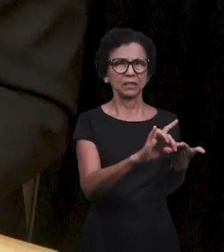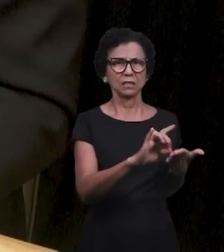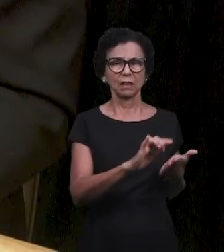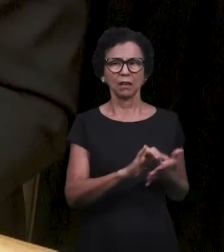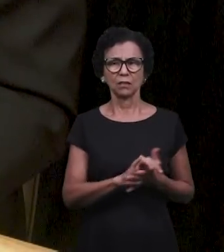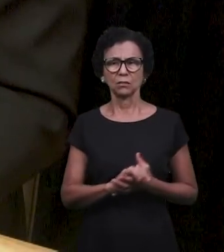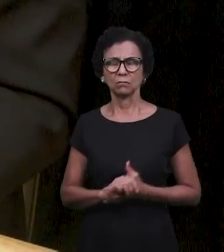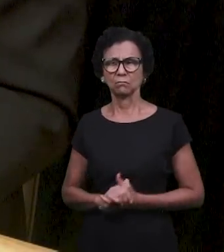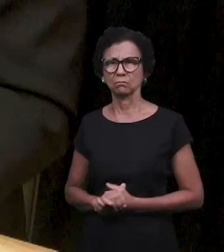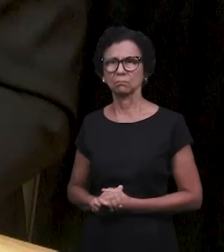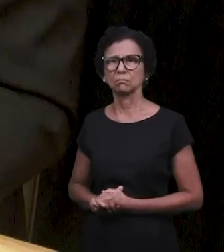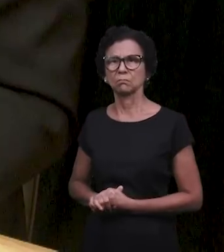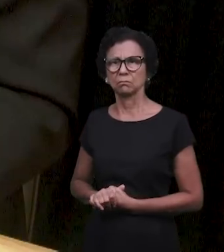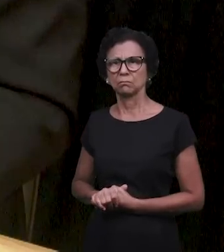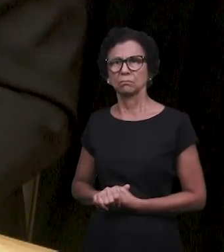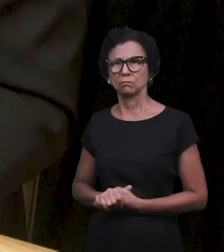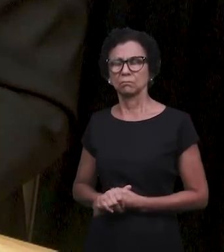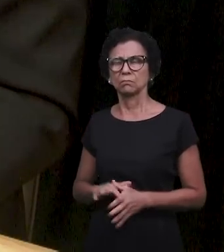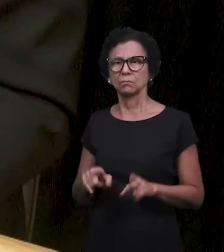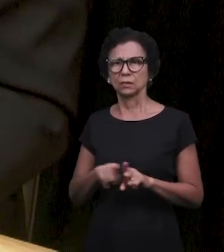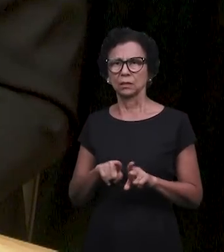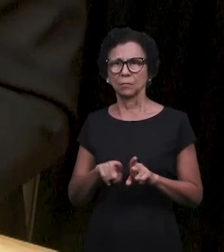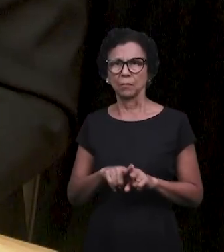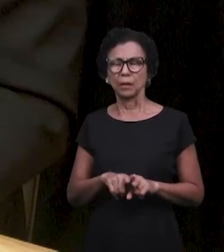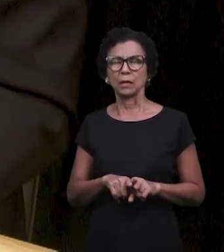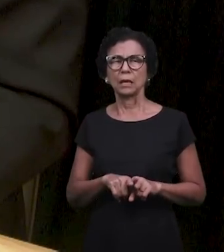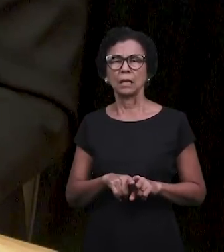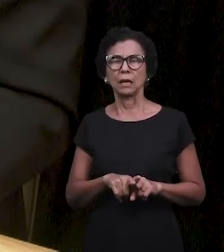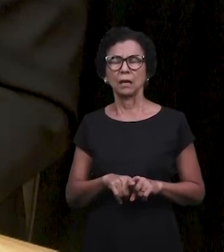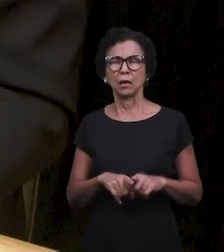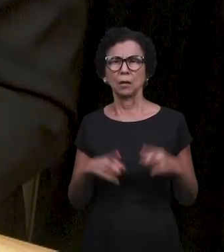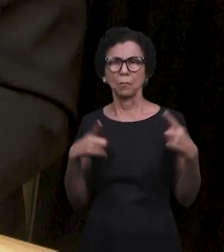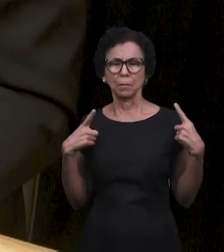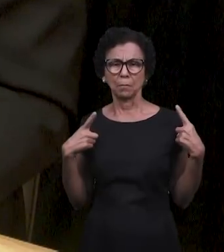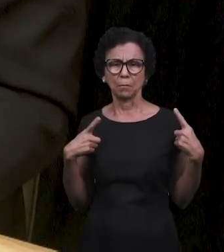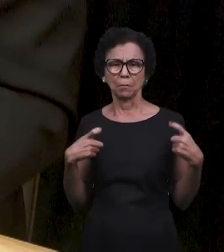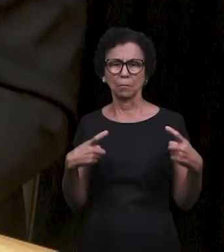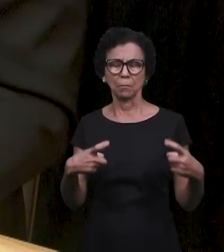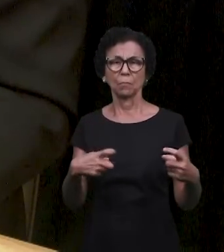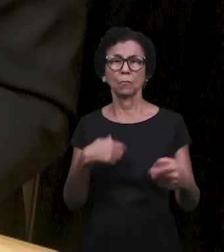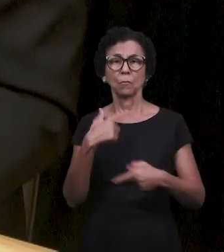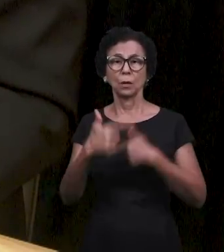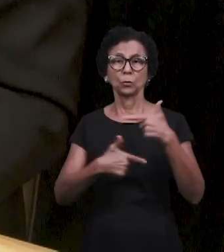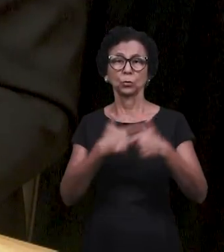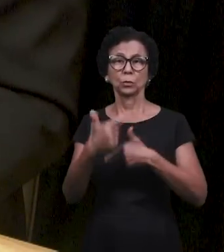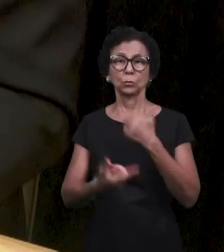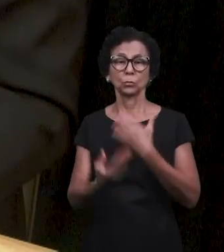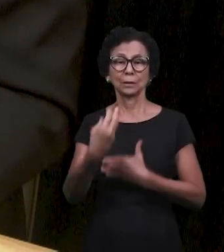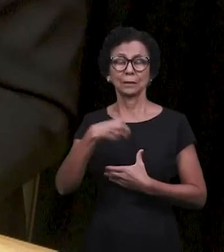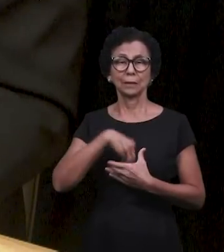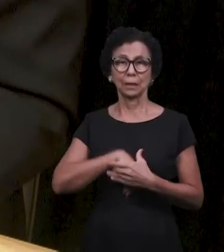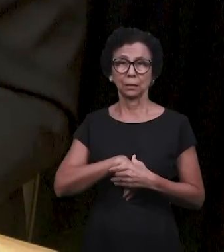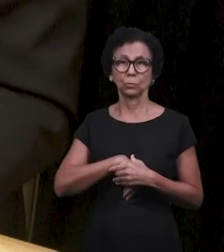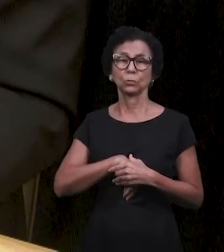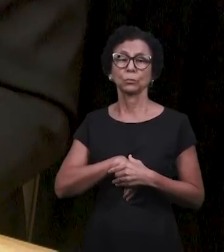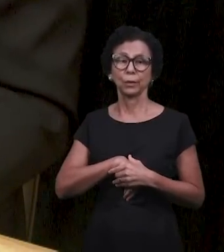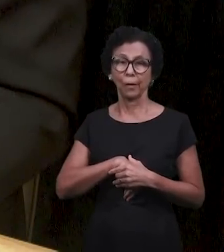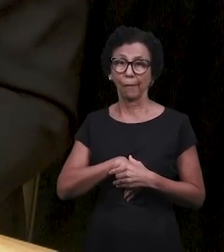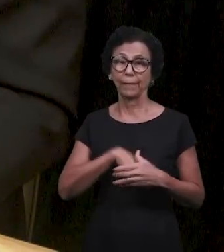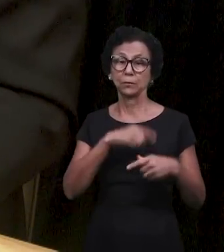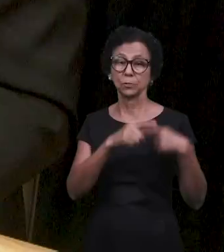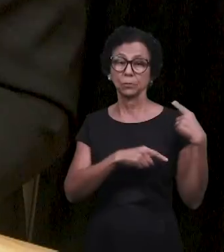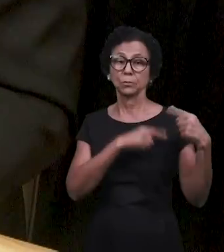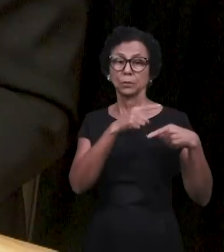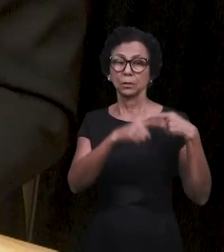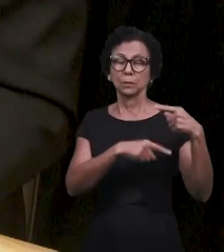O Amaleque fala dessa luta contra a carne. Essa luta não acaba, é de geração em geração. Essa luta ela está sempre presente